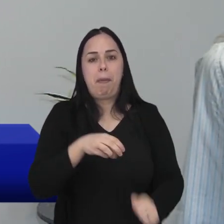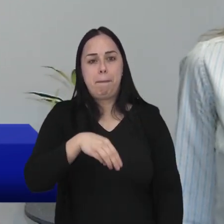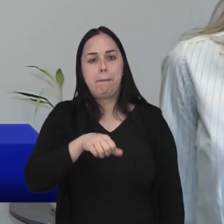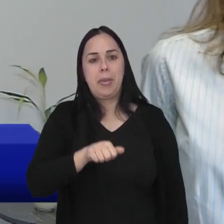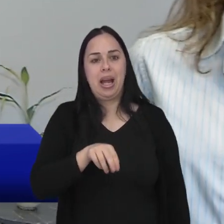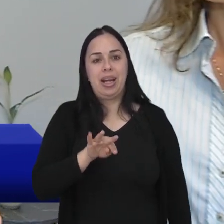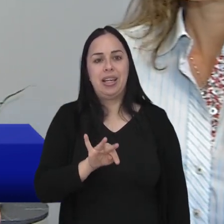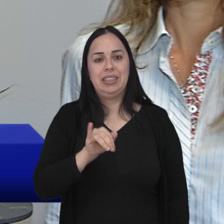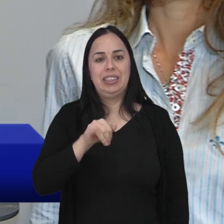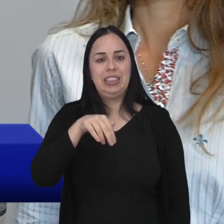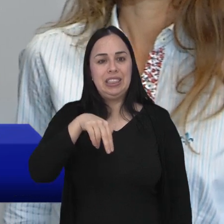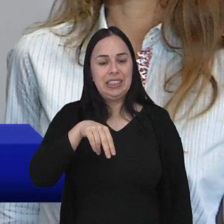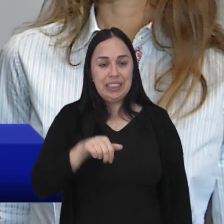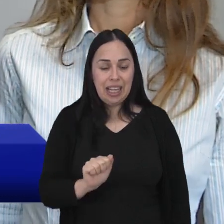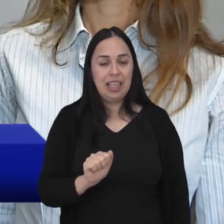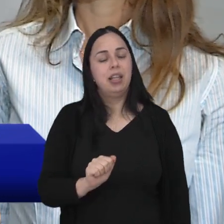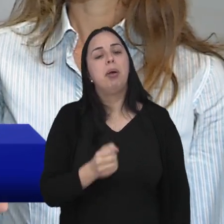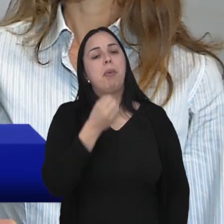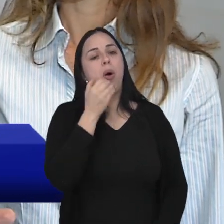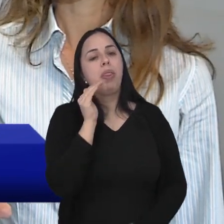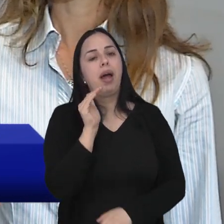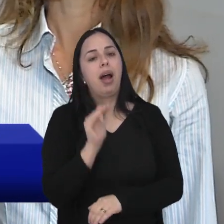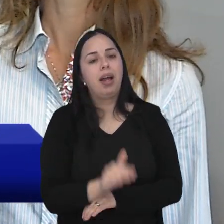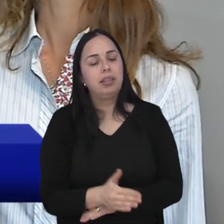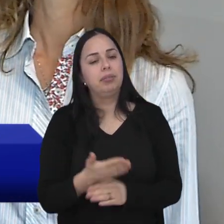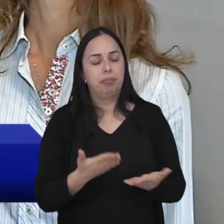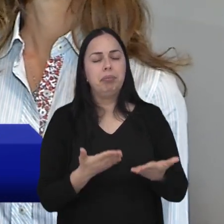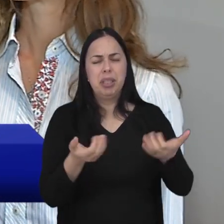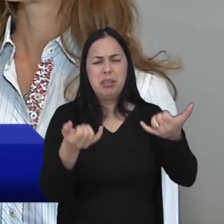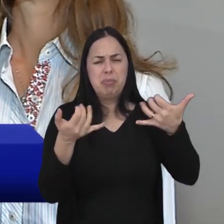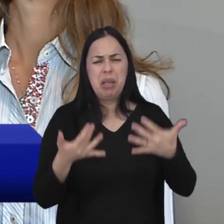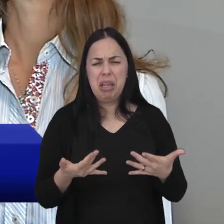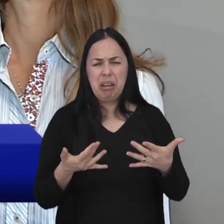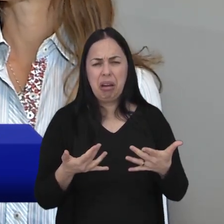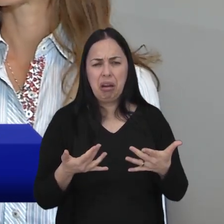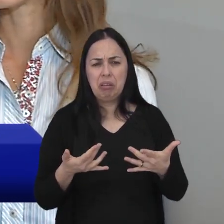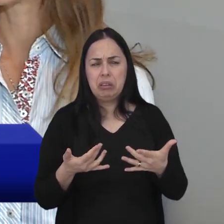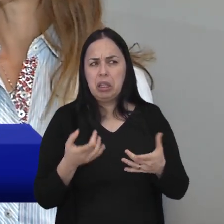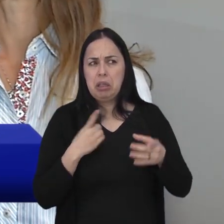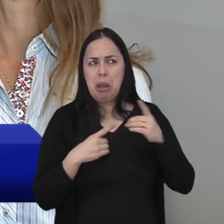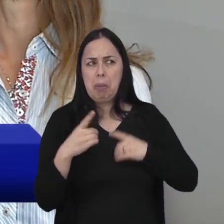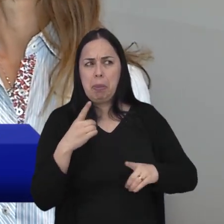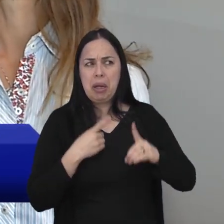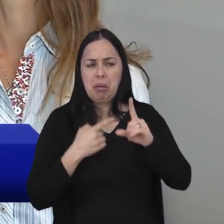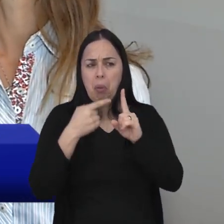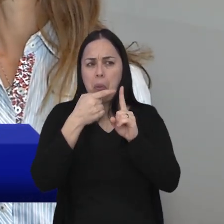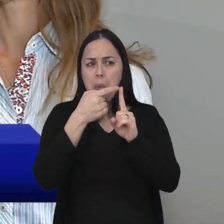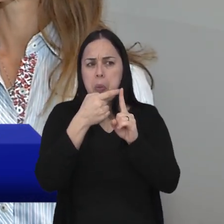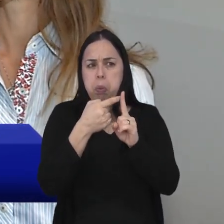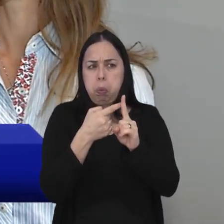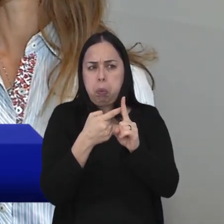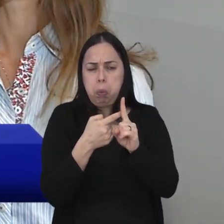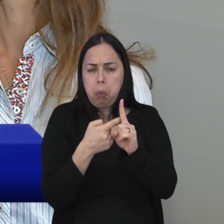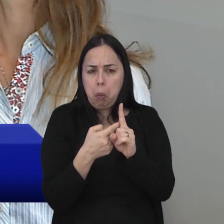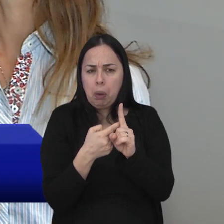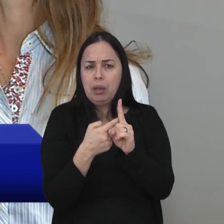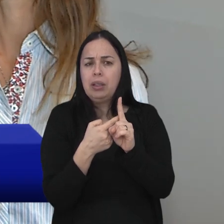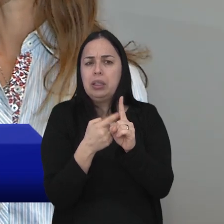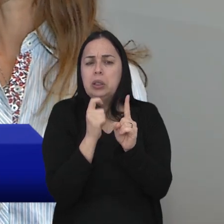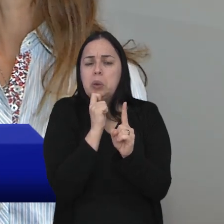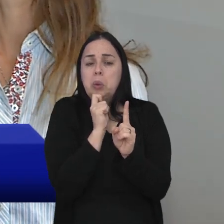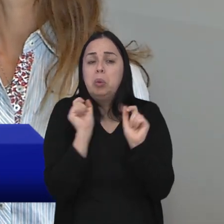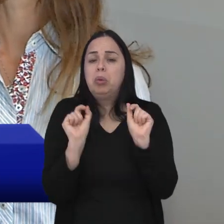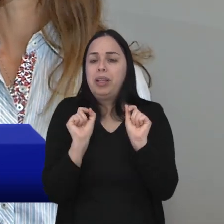ela é psicóloga, vai falar para a gente sobre a depressão sazonal. Martina, boa tarde para você. Então fala pra gente, né, esse nome. Quando a gente fala